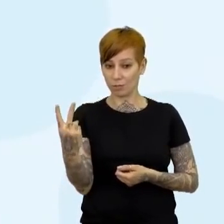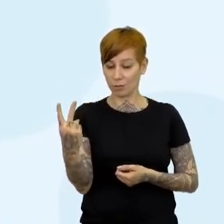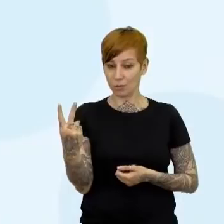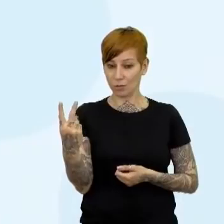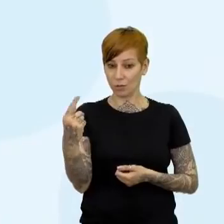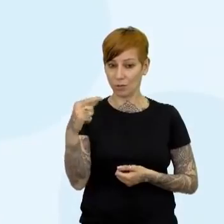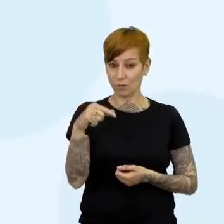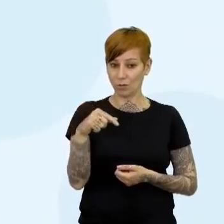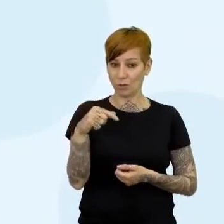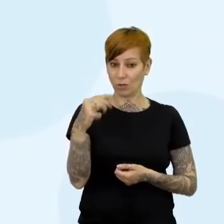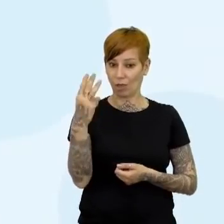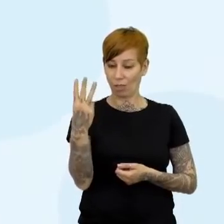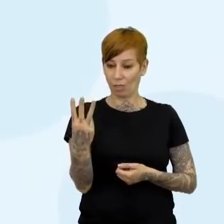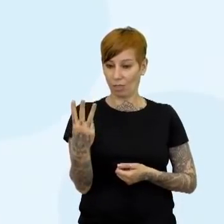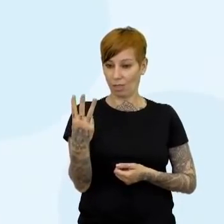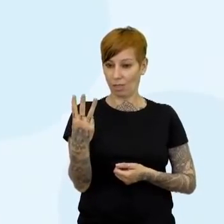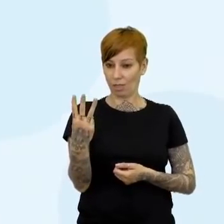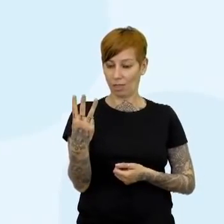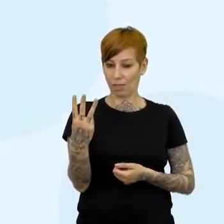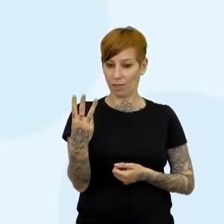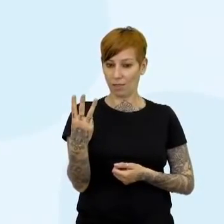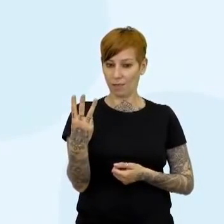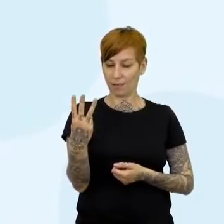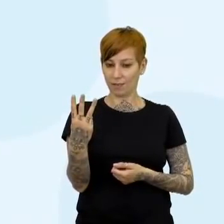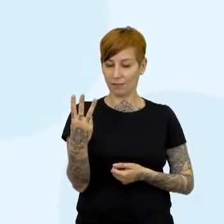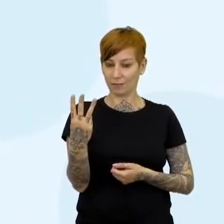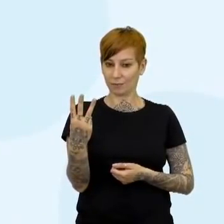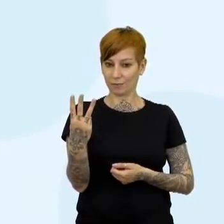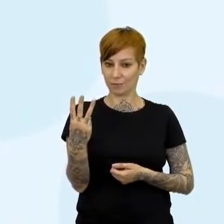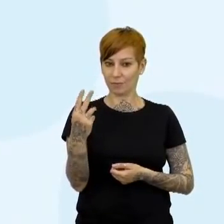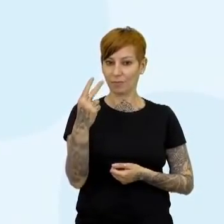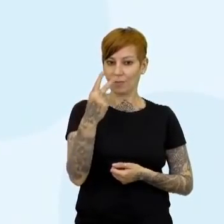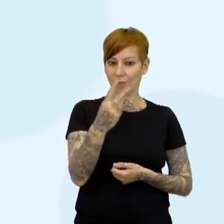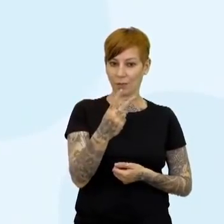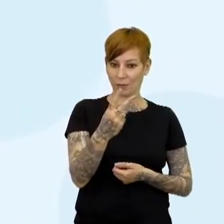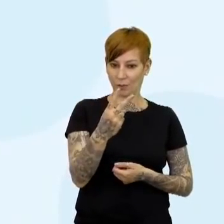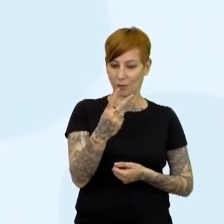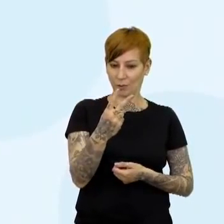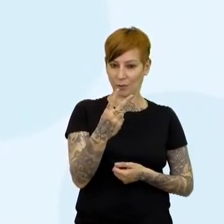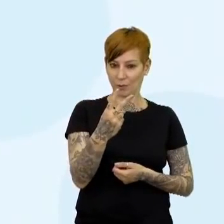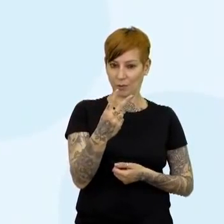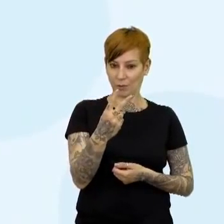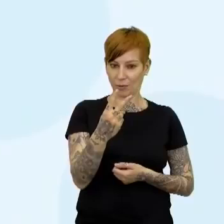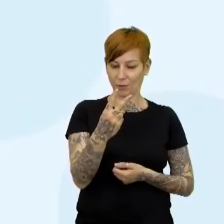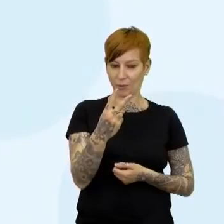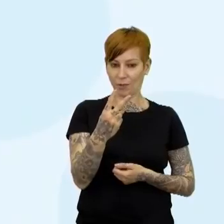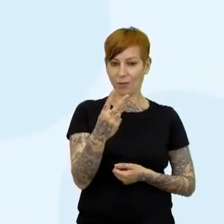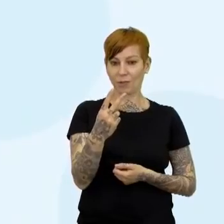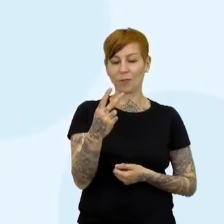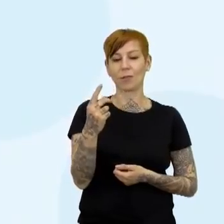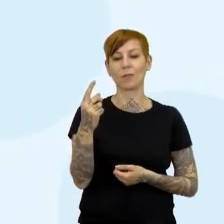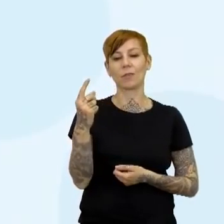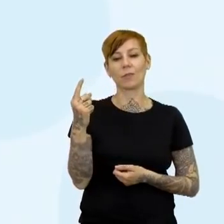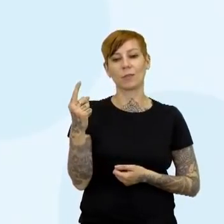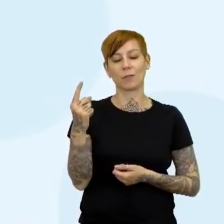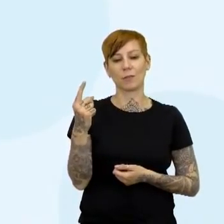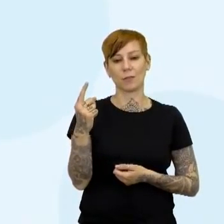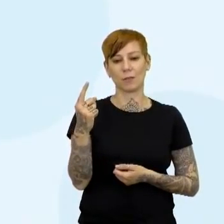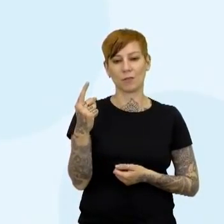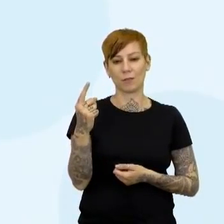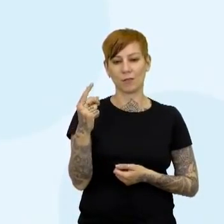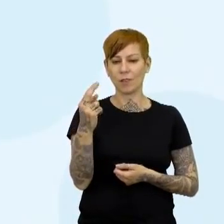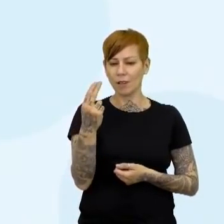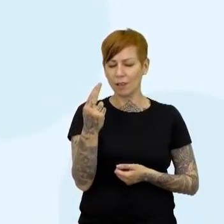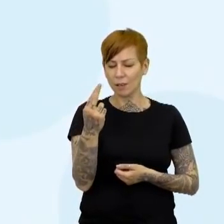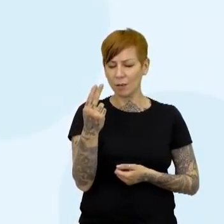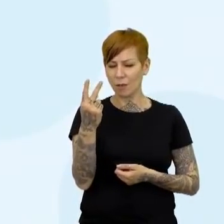e aqui a gente tem um trinômio veja 2 o grau é dois o expoente aqui é um aqui é como